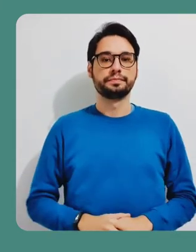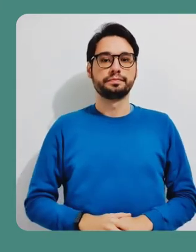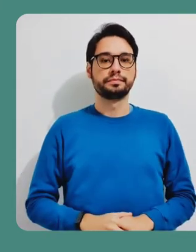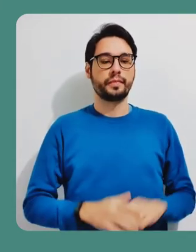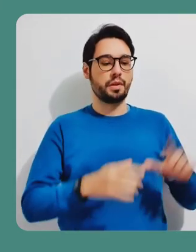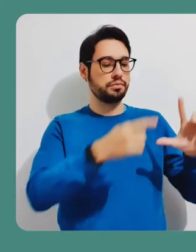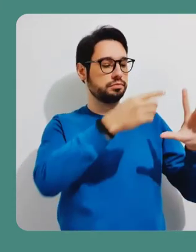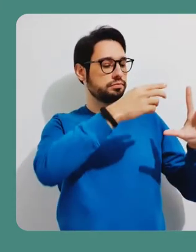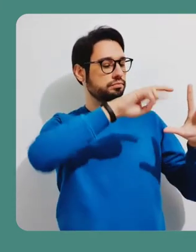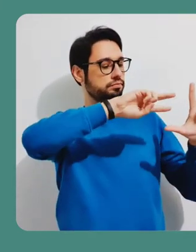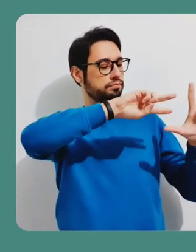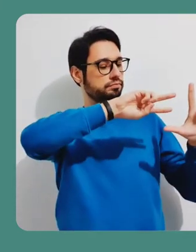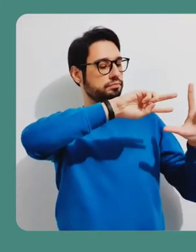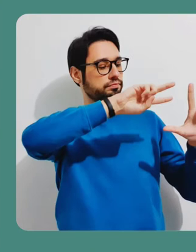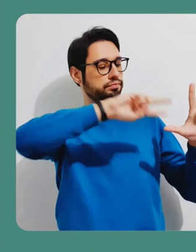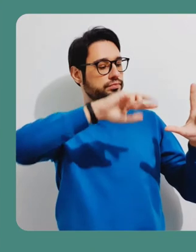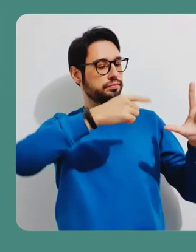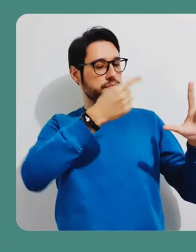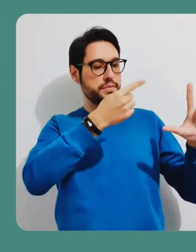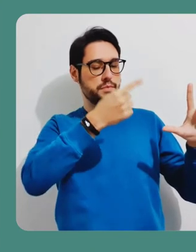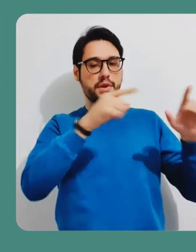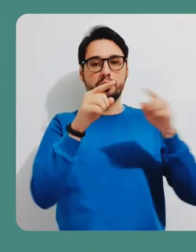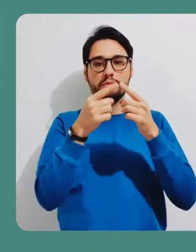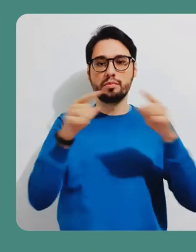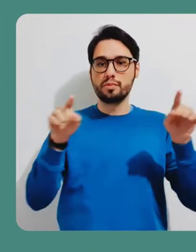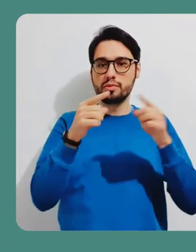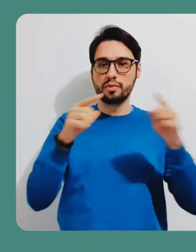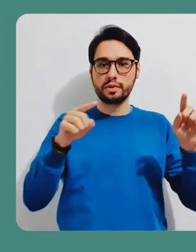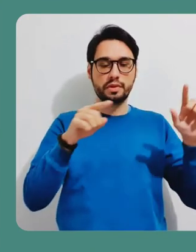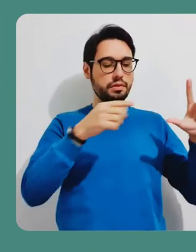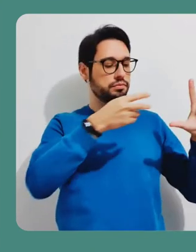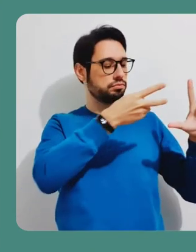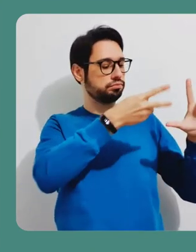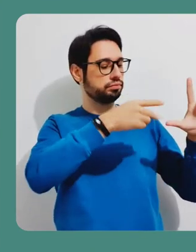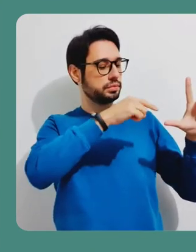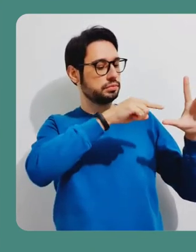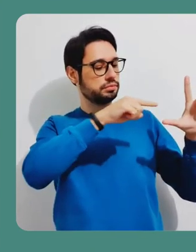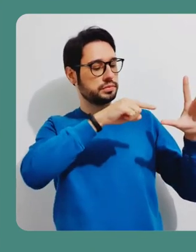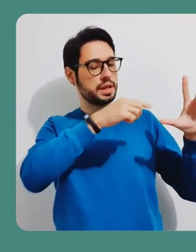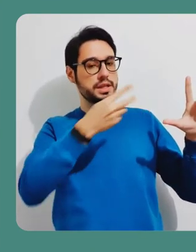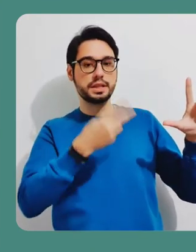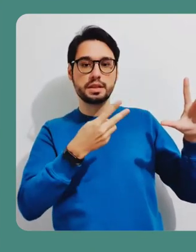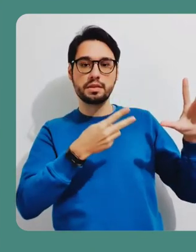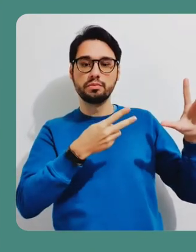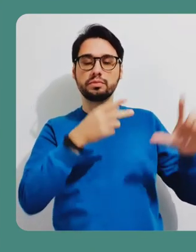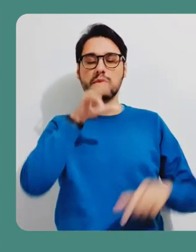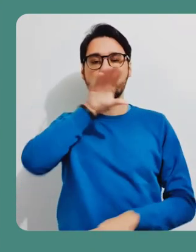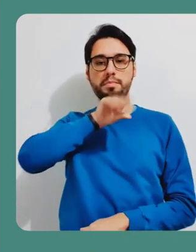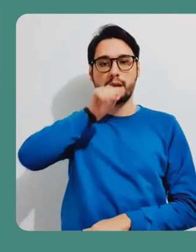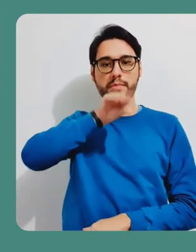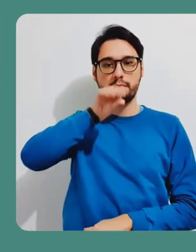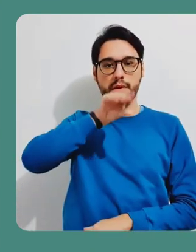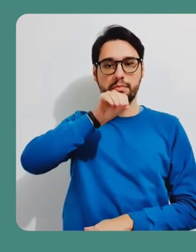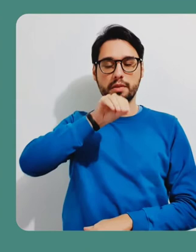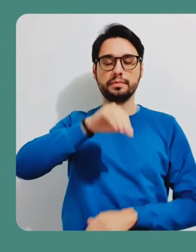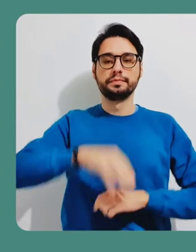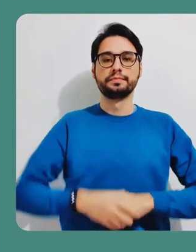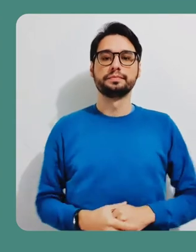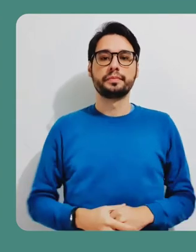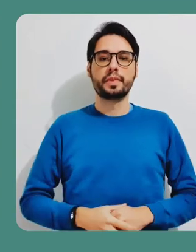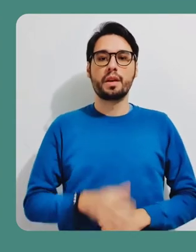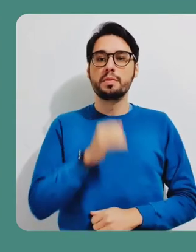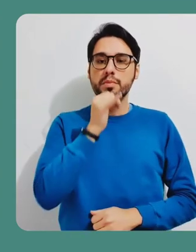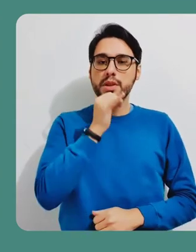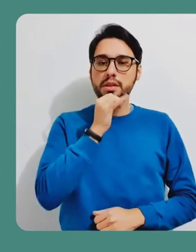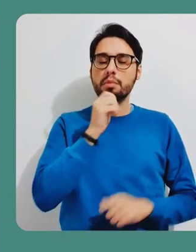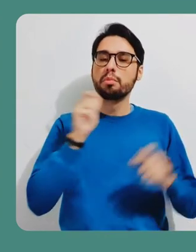vai se tornar a faixa número 2 a segunda faixa e você pode limpar também a